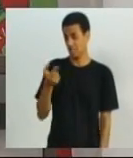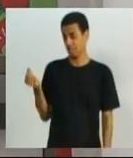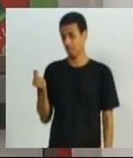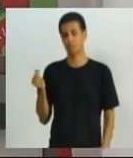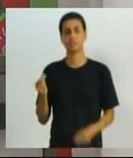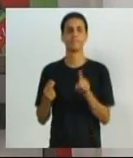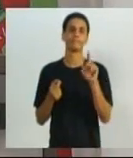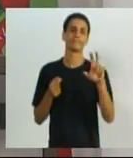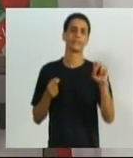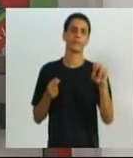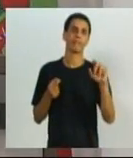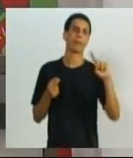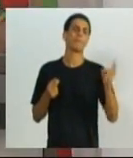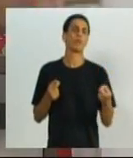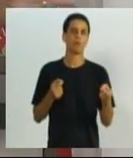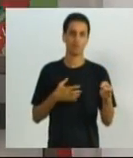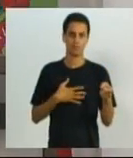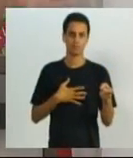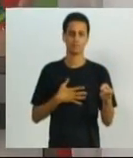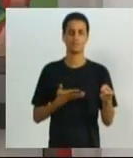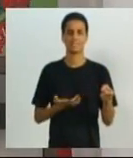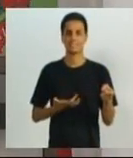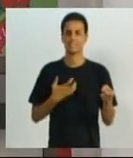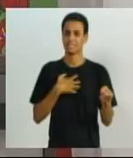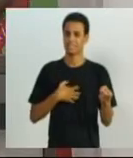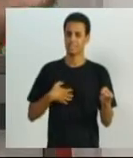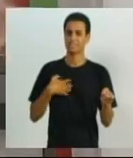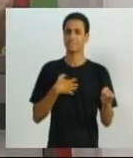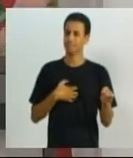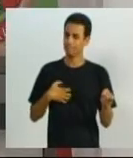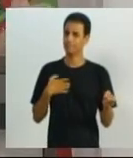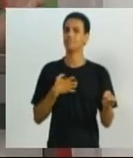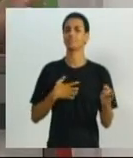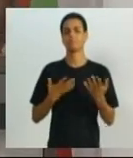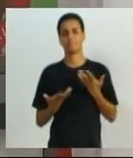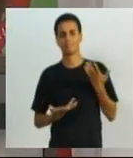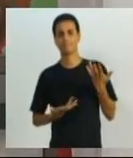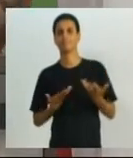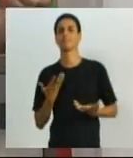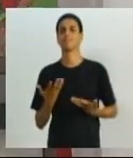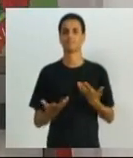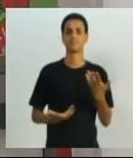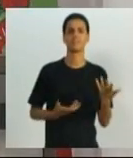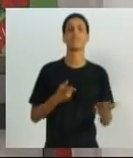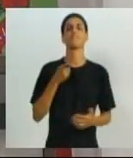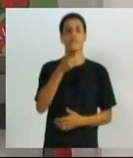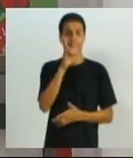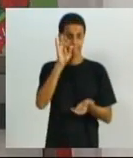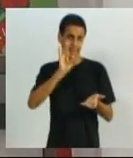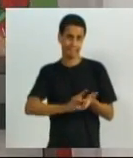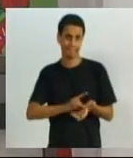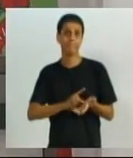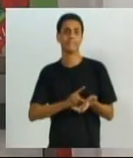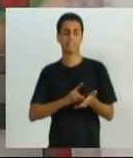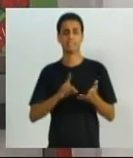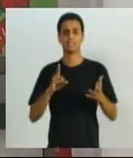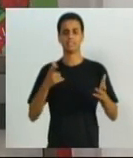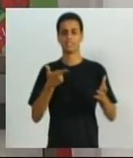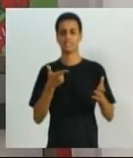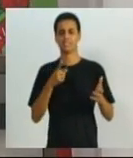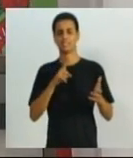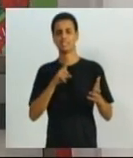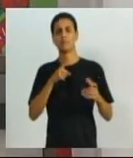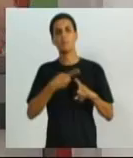tem 50 mil placas para colocar, você vai, aí você, com certeza, sabe o porquê